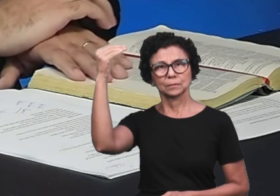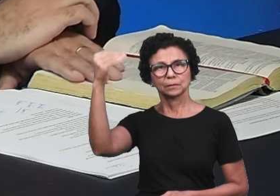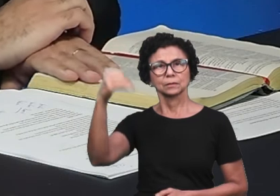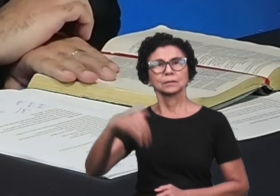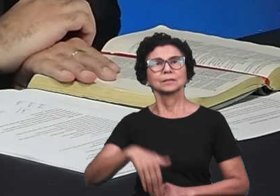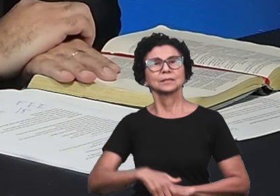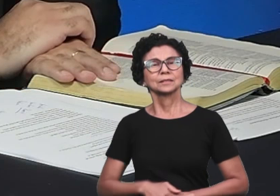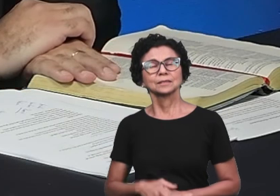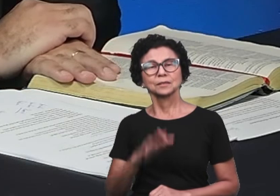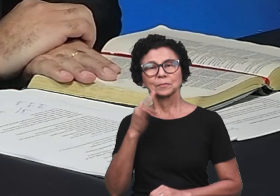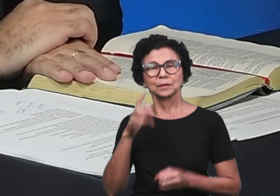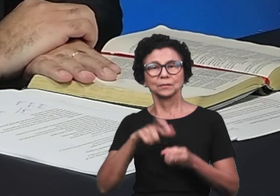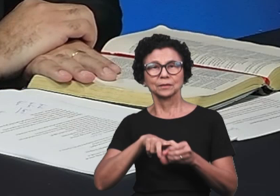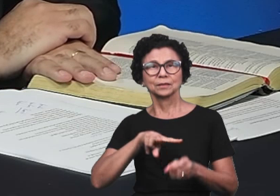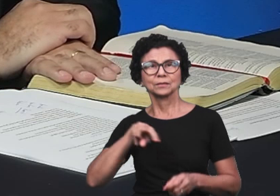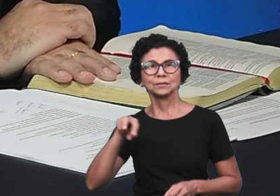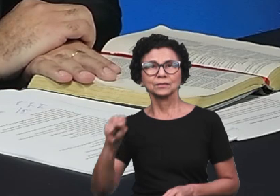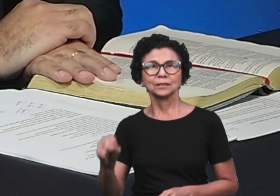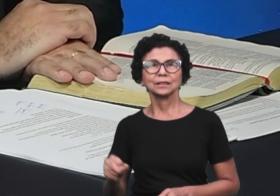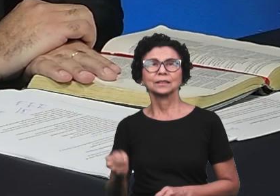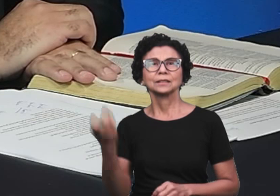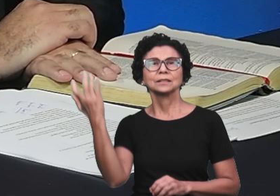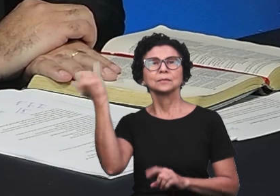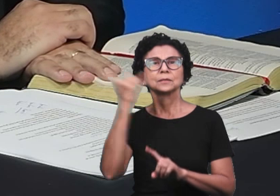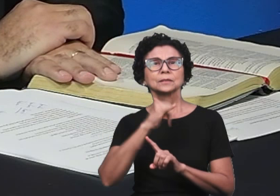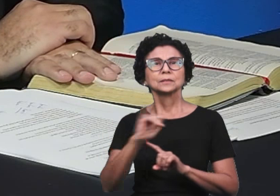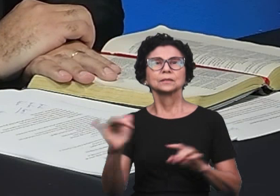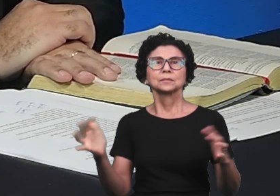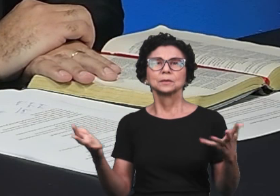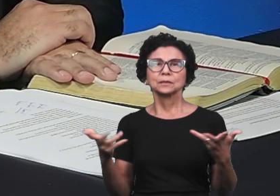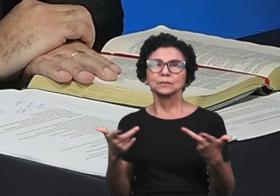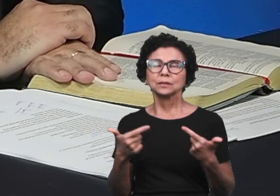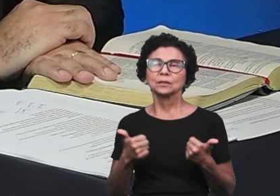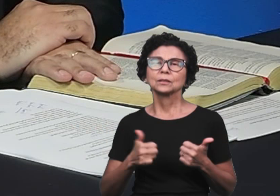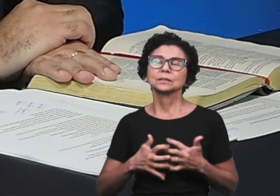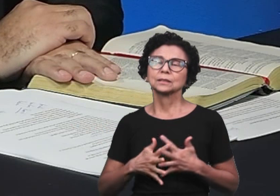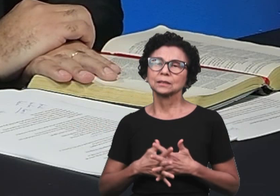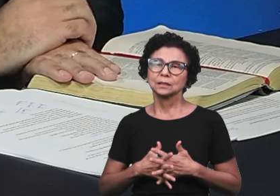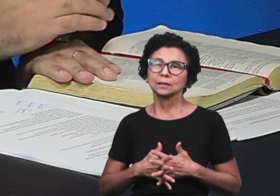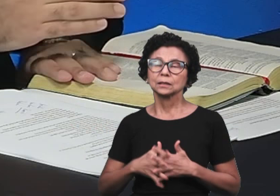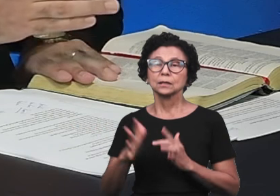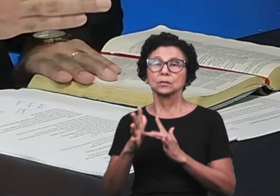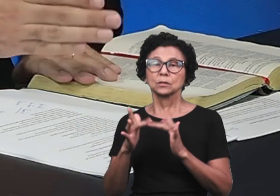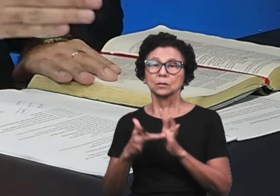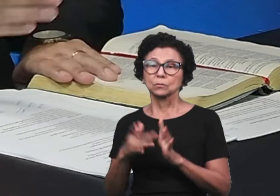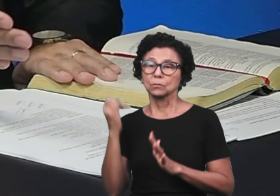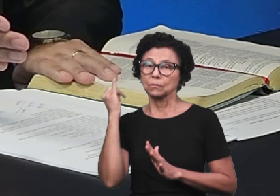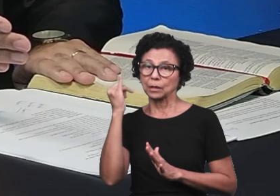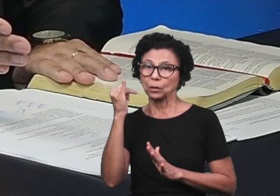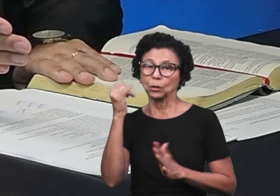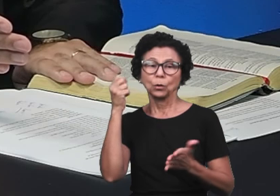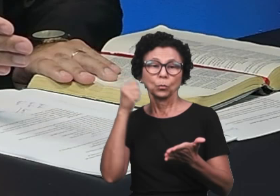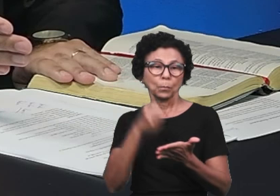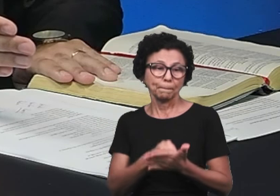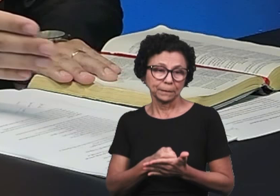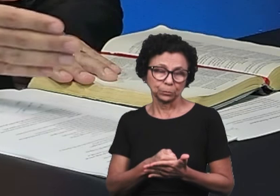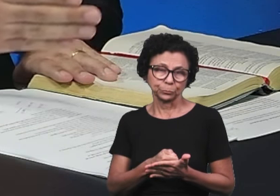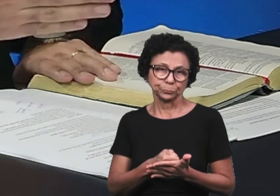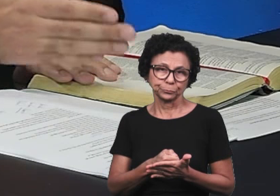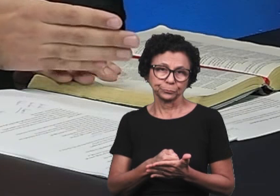Em breve voltará. A profecia é maravilhosa, porque tudo o que ele falou, ele cumpriu. Ele deixou a profecia que ia morrer e